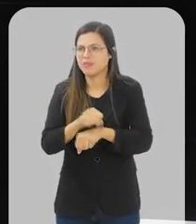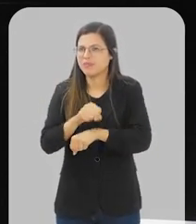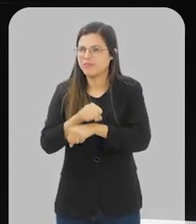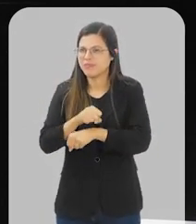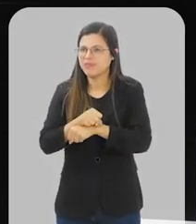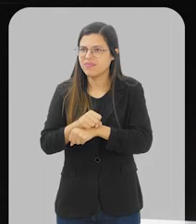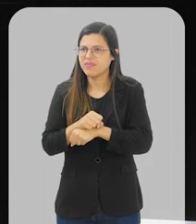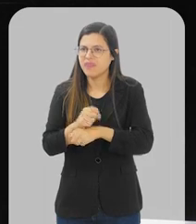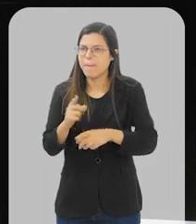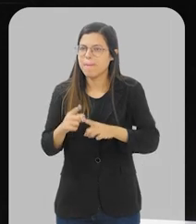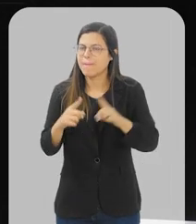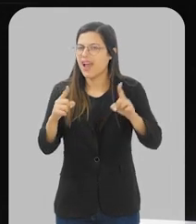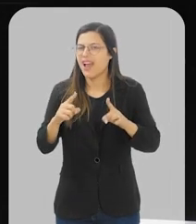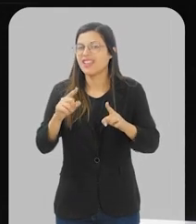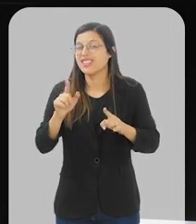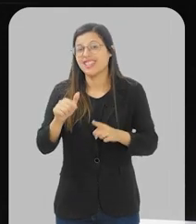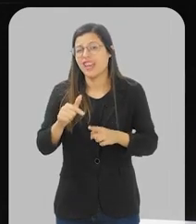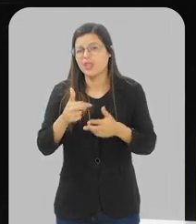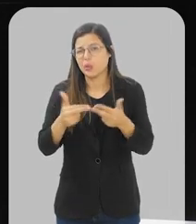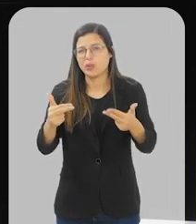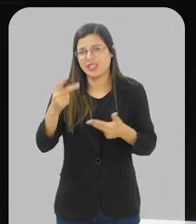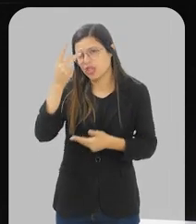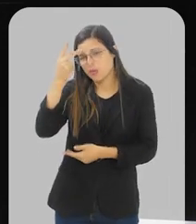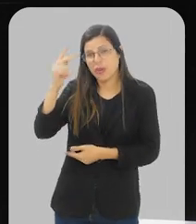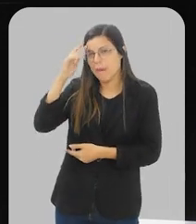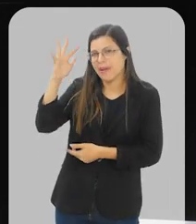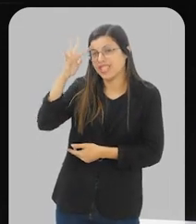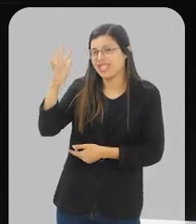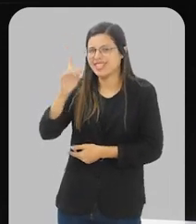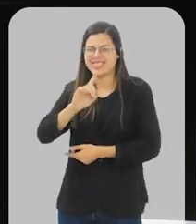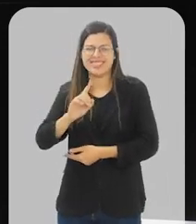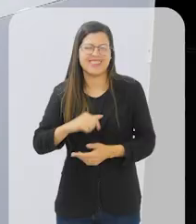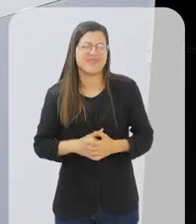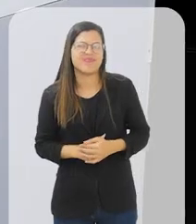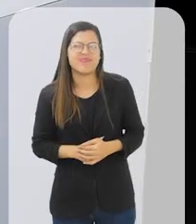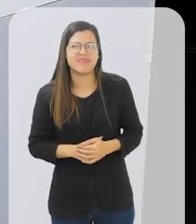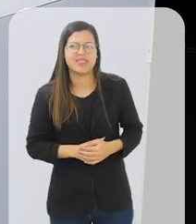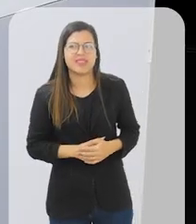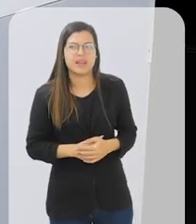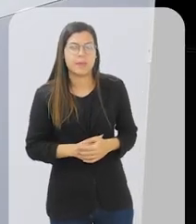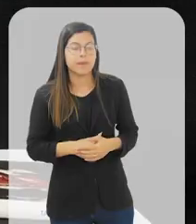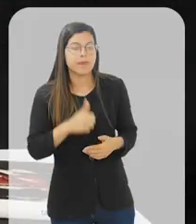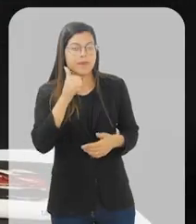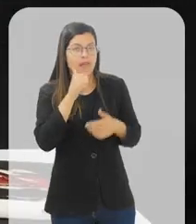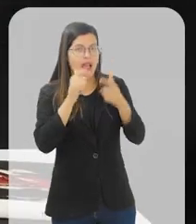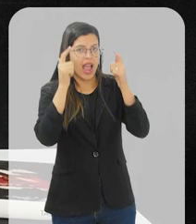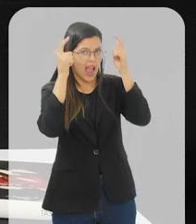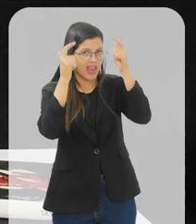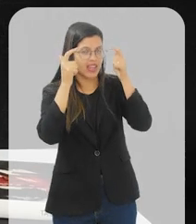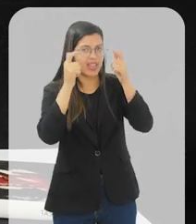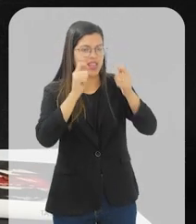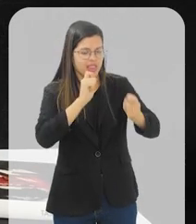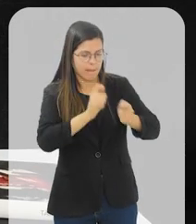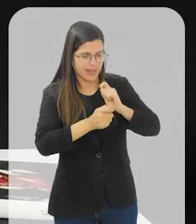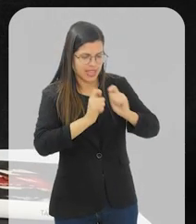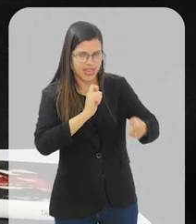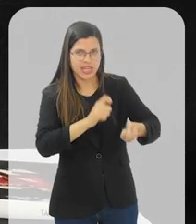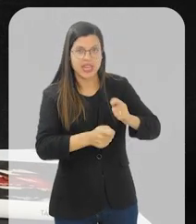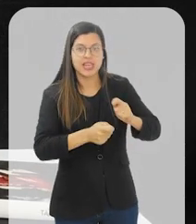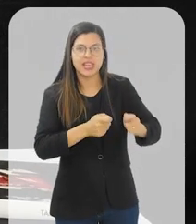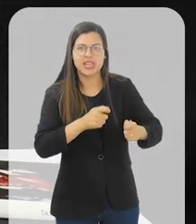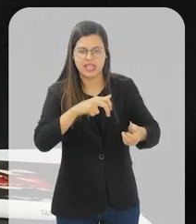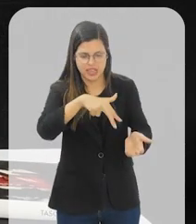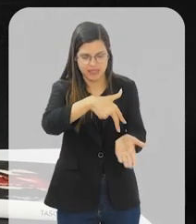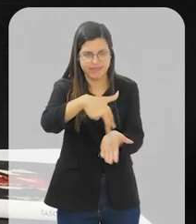Mas, geralmente, é sempre o que ninguém imagina é que eu vou vir fantasiado. Ô, Pablo, rainha de bateria.